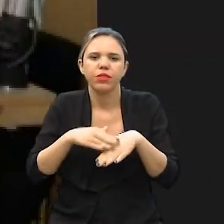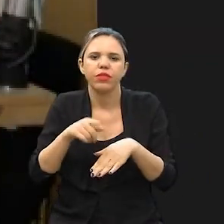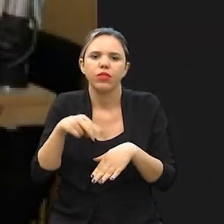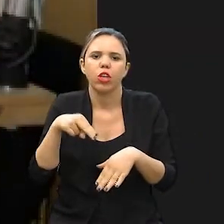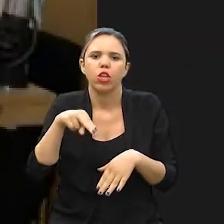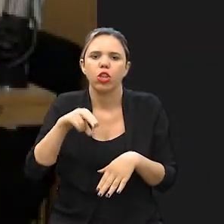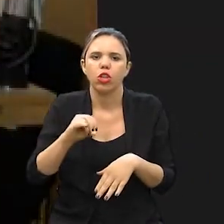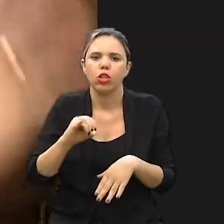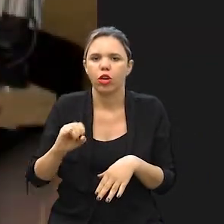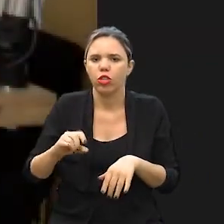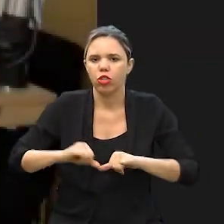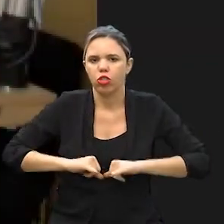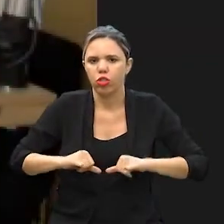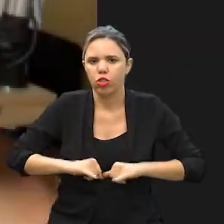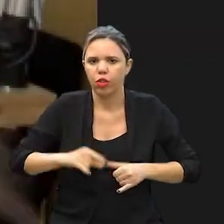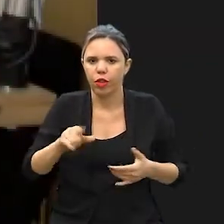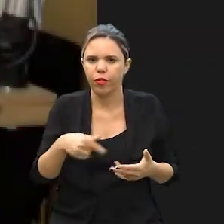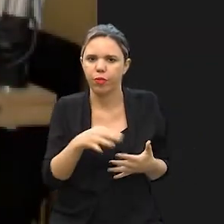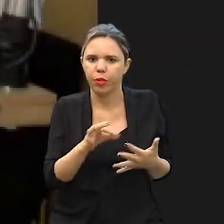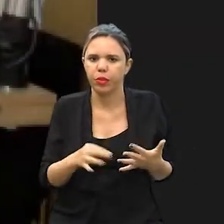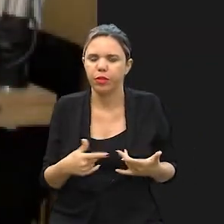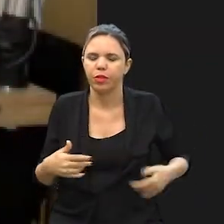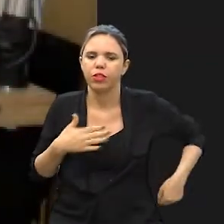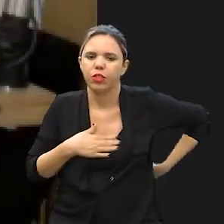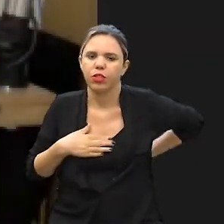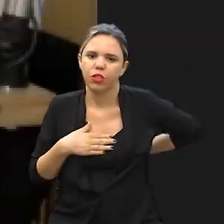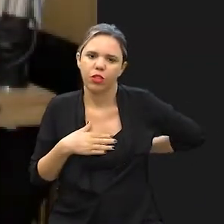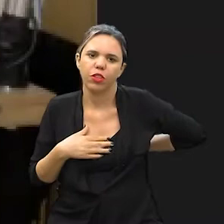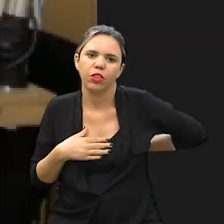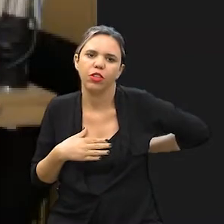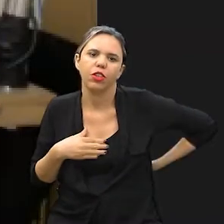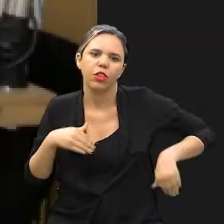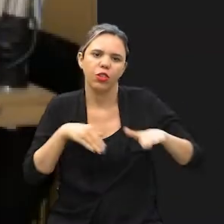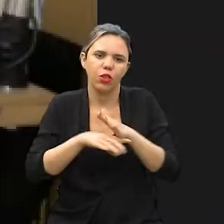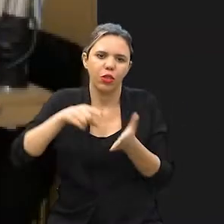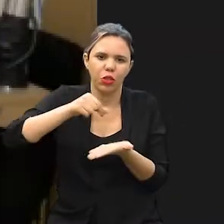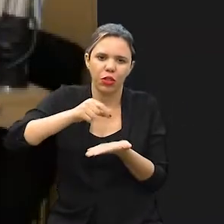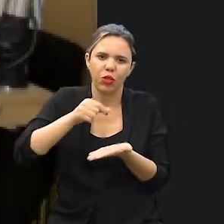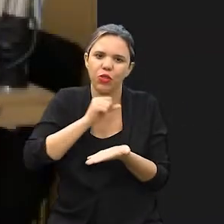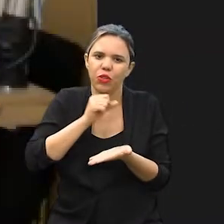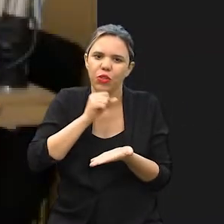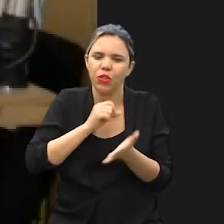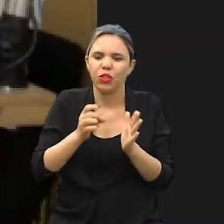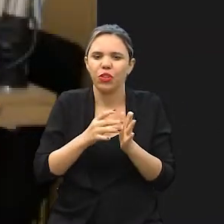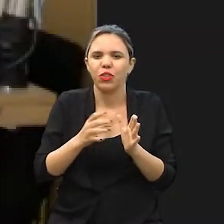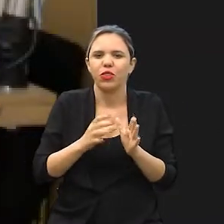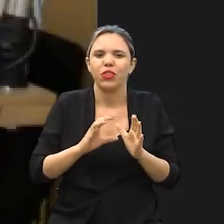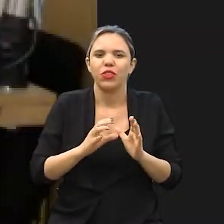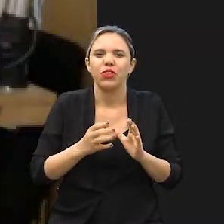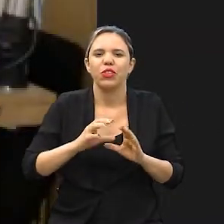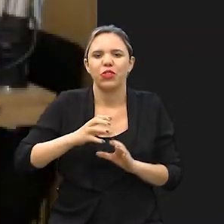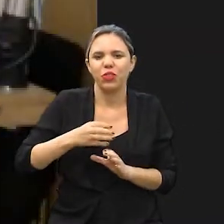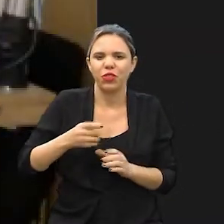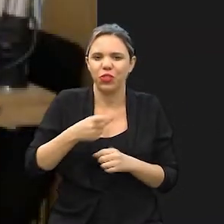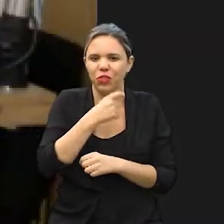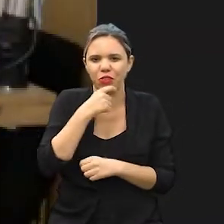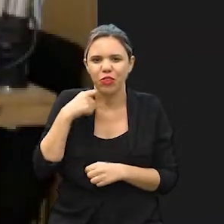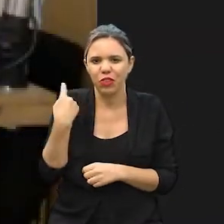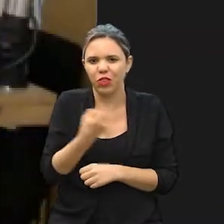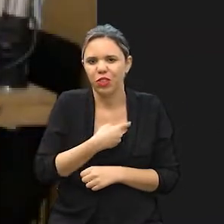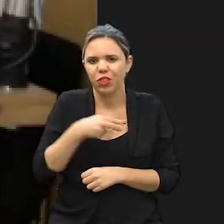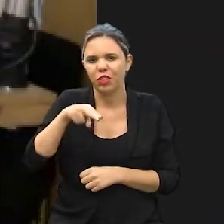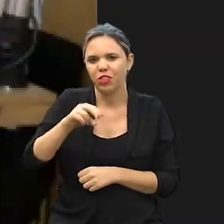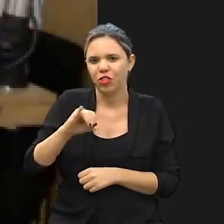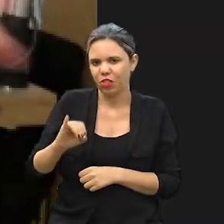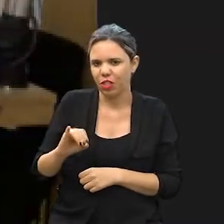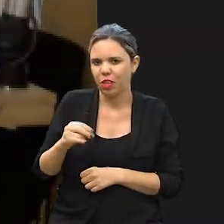fala, ah, Nói que é Pobre sofre com isso mesmo. Pobre gosta de guardar parafuso velho em vidro de maionese. Entendeu? Então, Nói que é Pobre tem